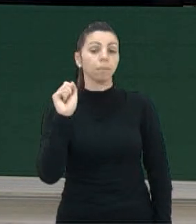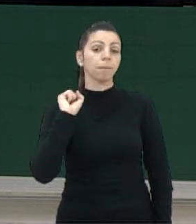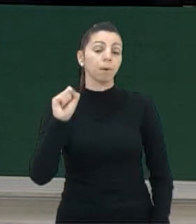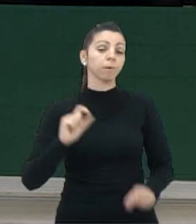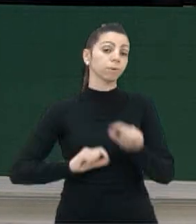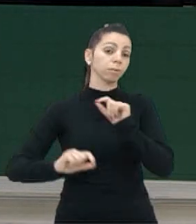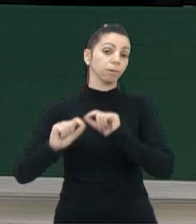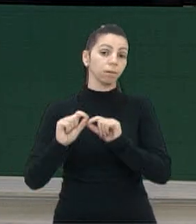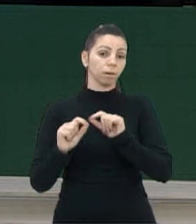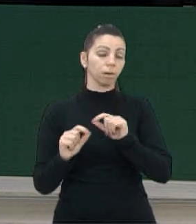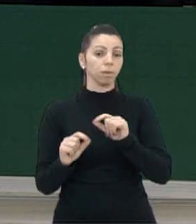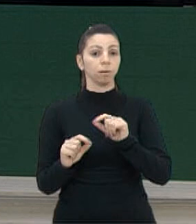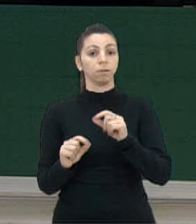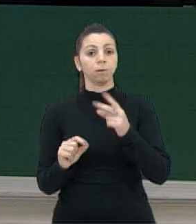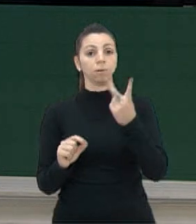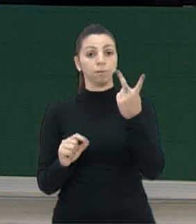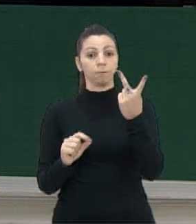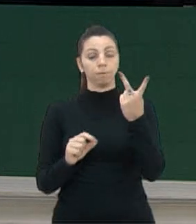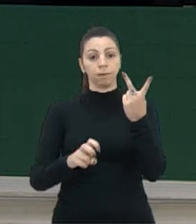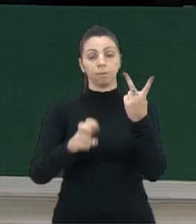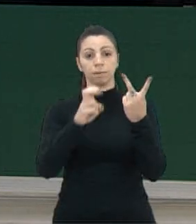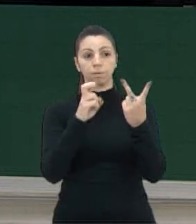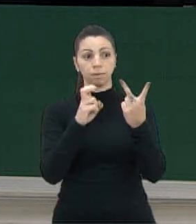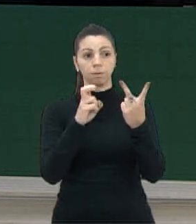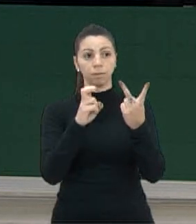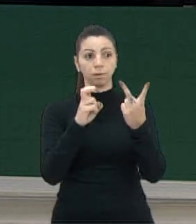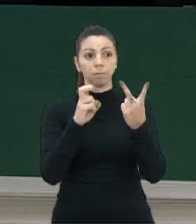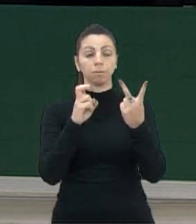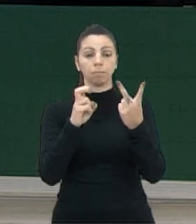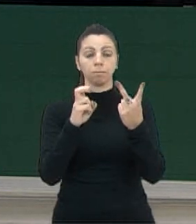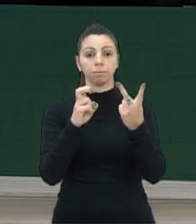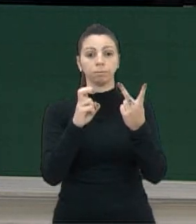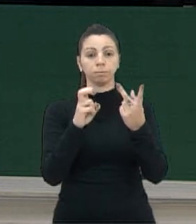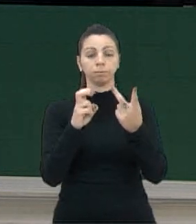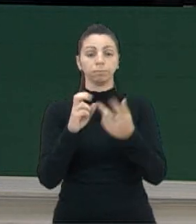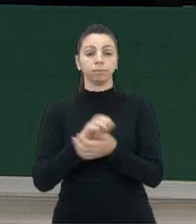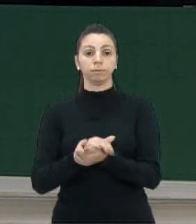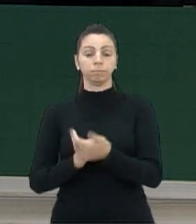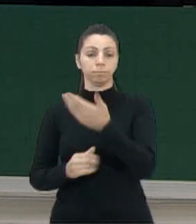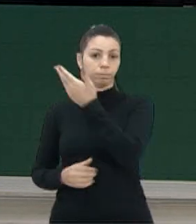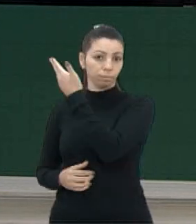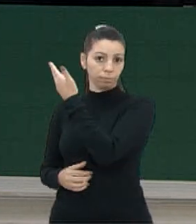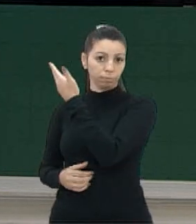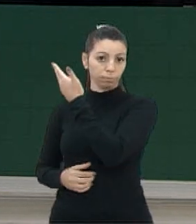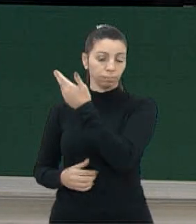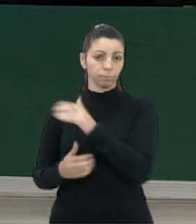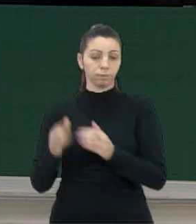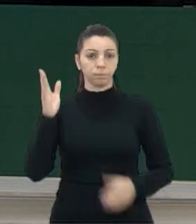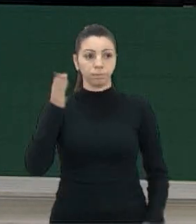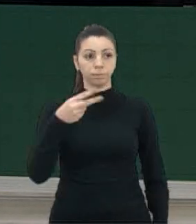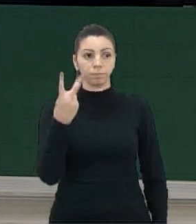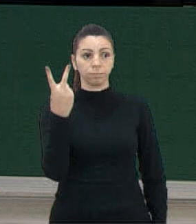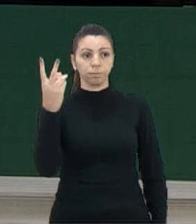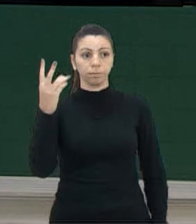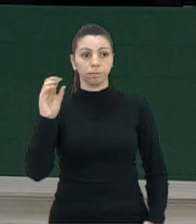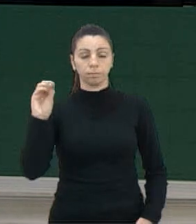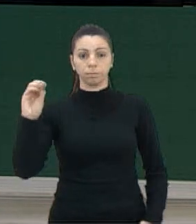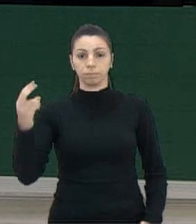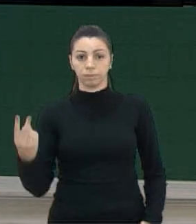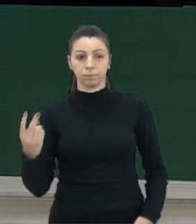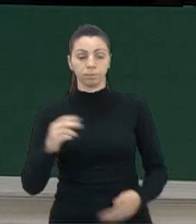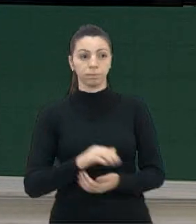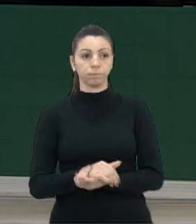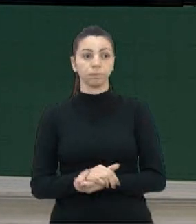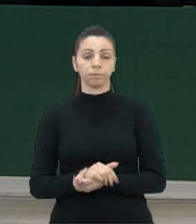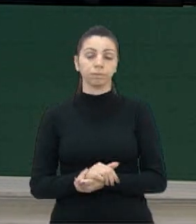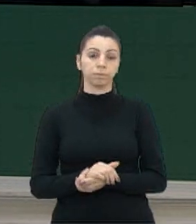2, que dá 12,5. Tá? Para não usar vírgula, eu posso representar dessa forma aqui. O que eu preciso saber? Qual é a massa molar do